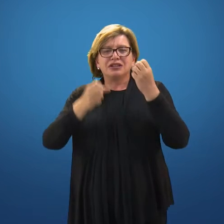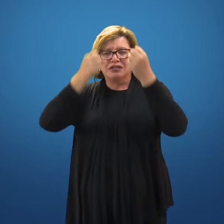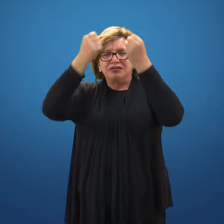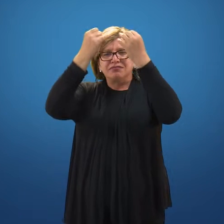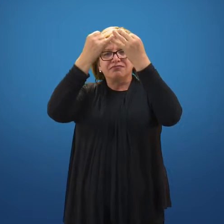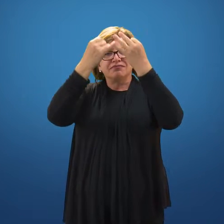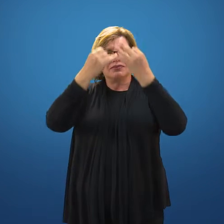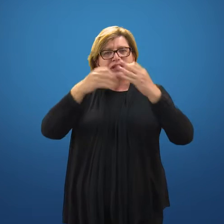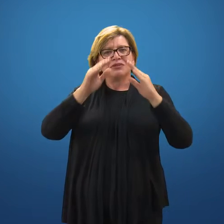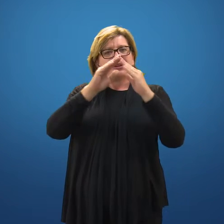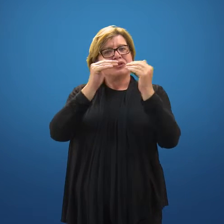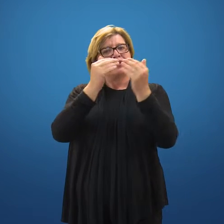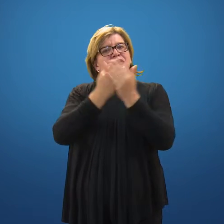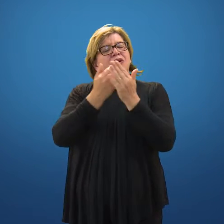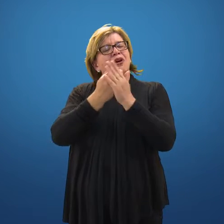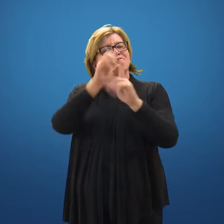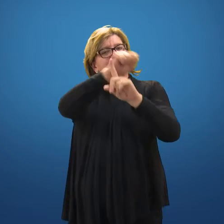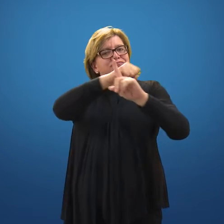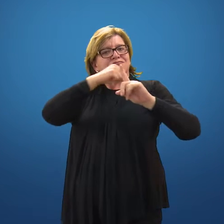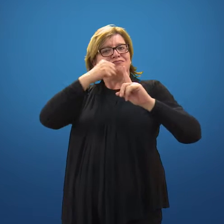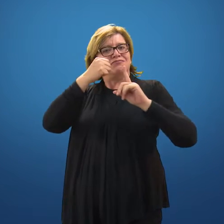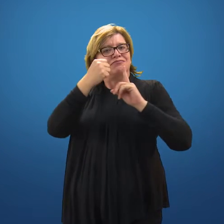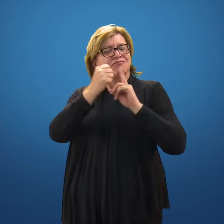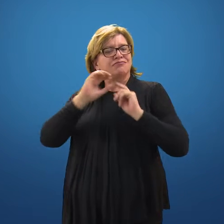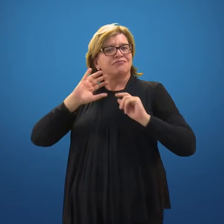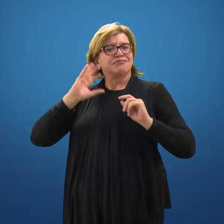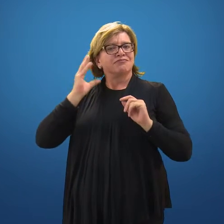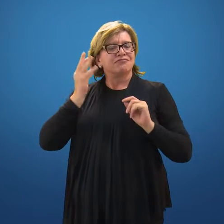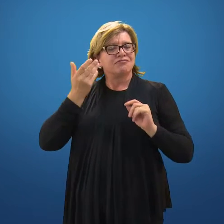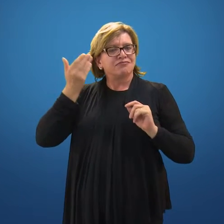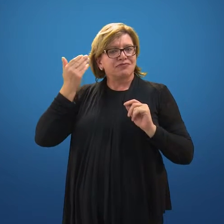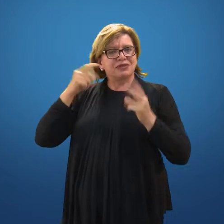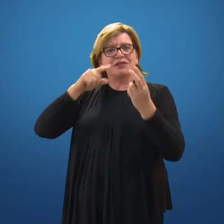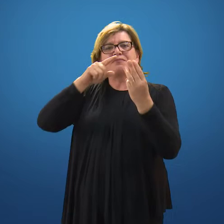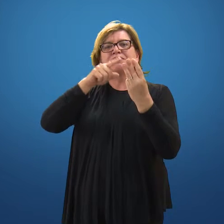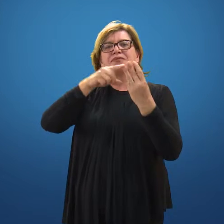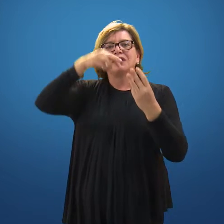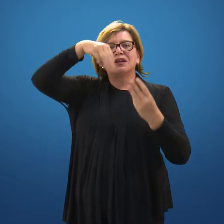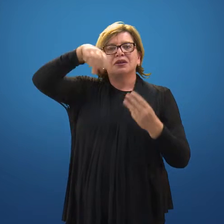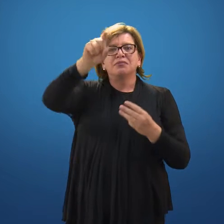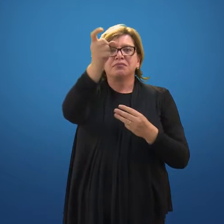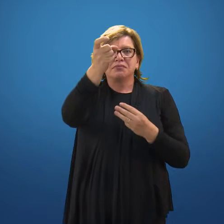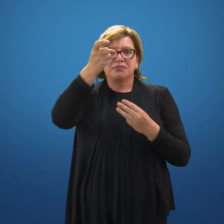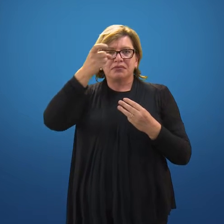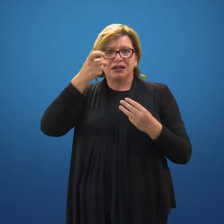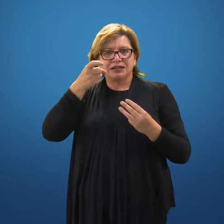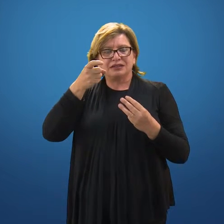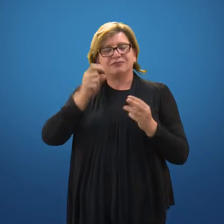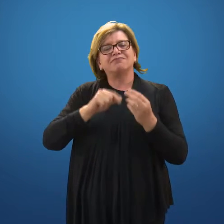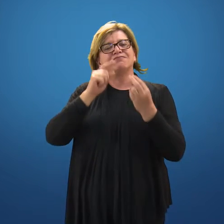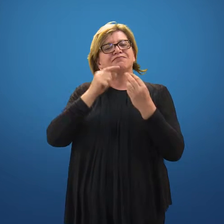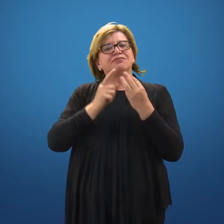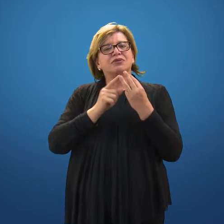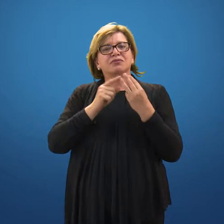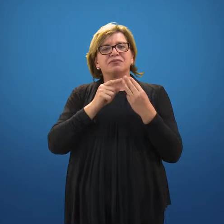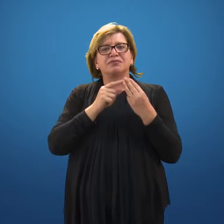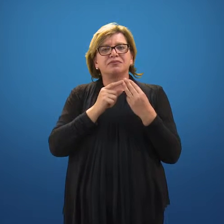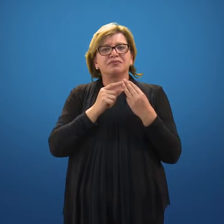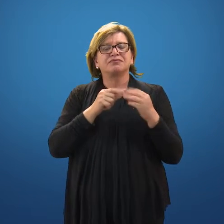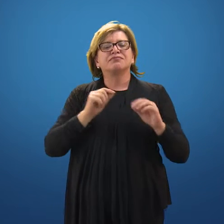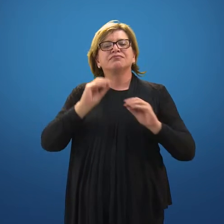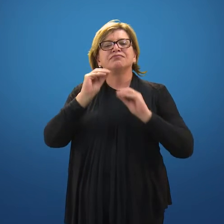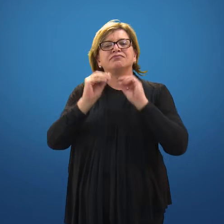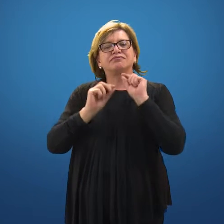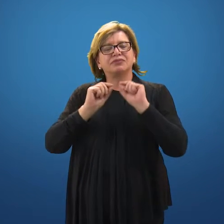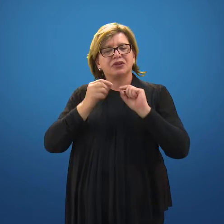grande escola sociológica clássica, que é a escola sociológica marxista. Marx, como